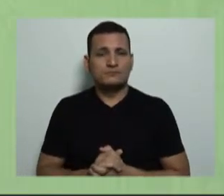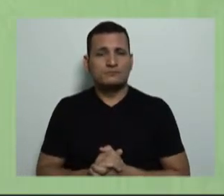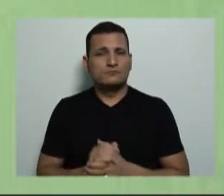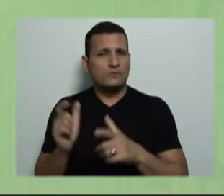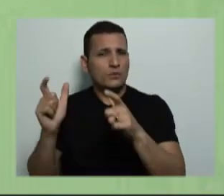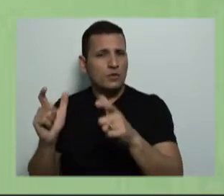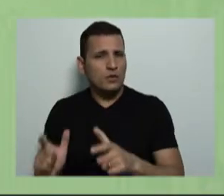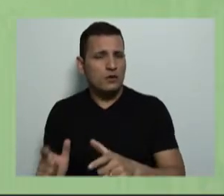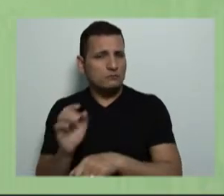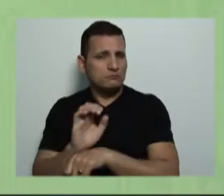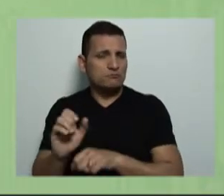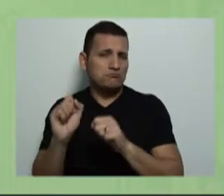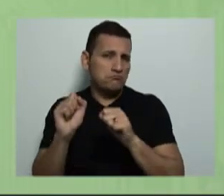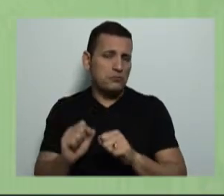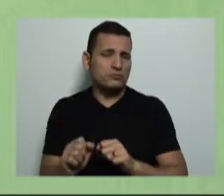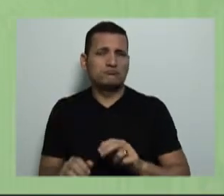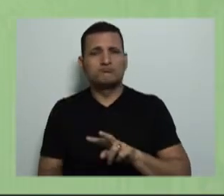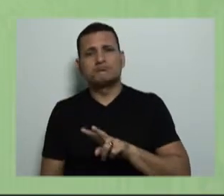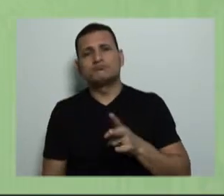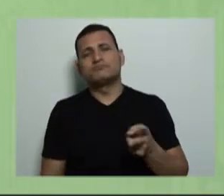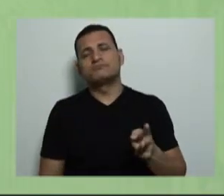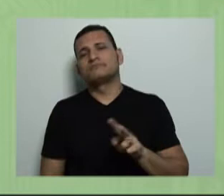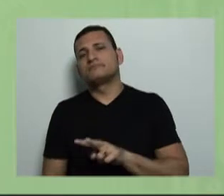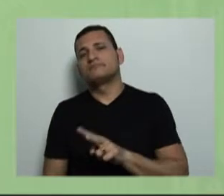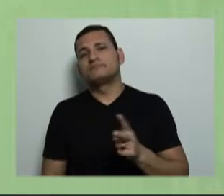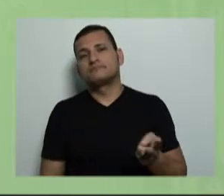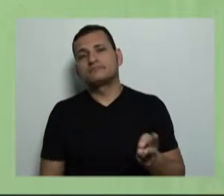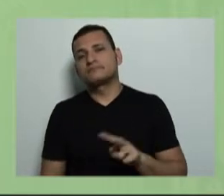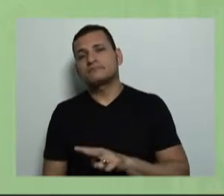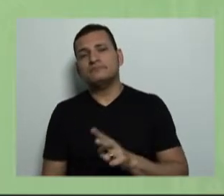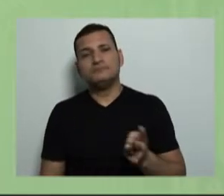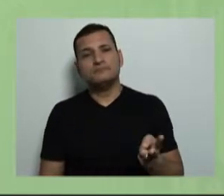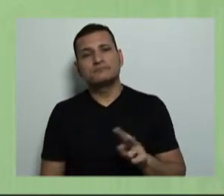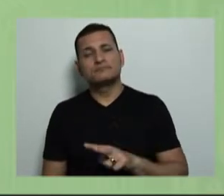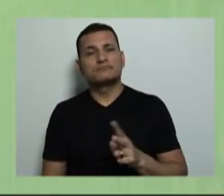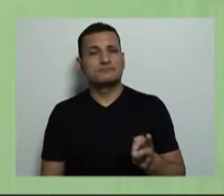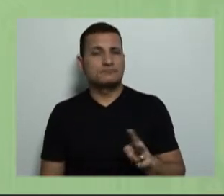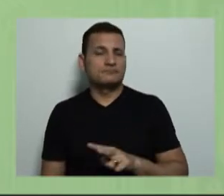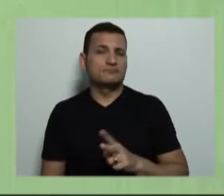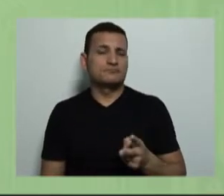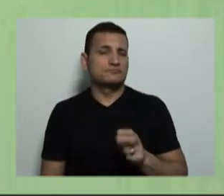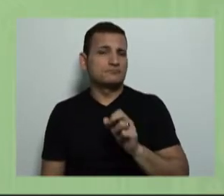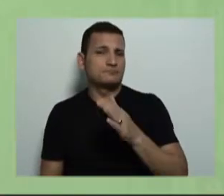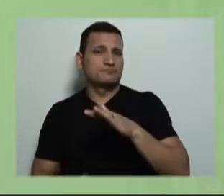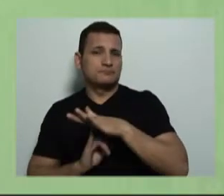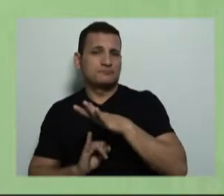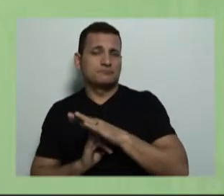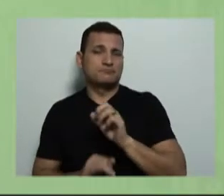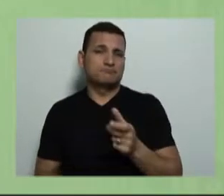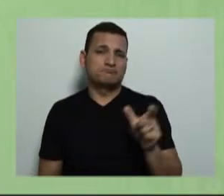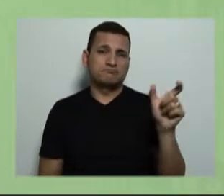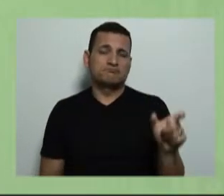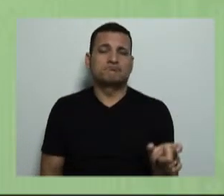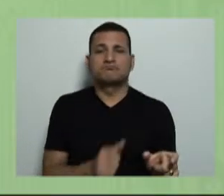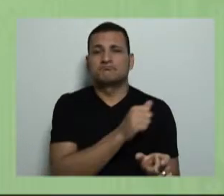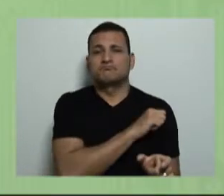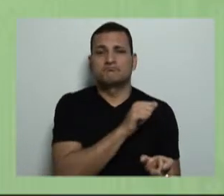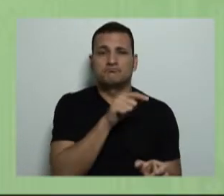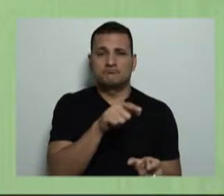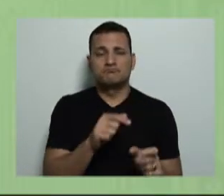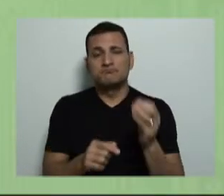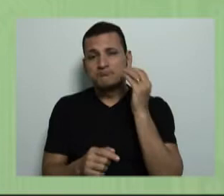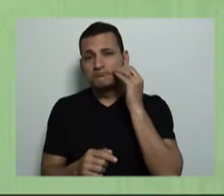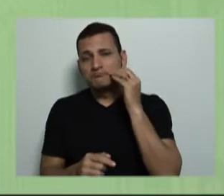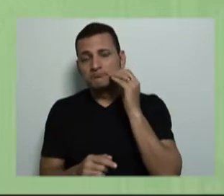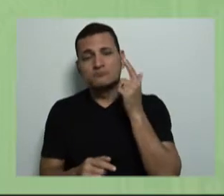e pelo educando, a partir de um cadastro de partes cedentes do estágio, organizado pela instituição e ou